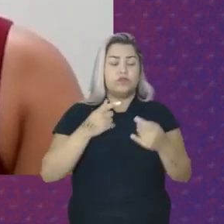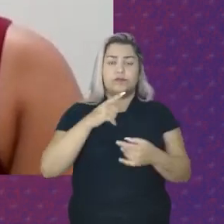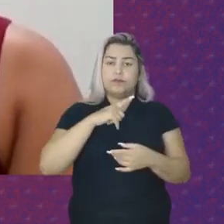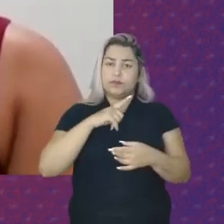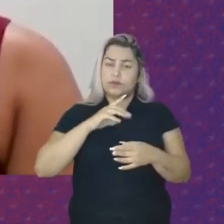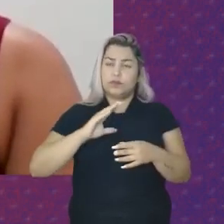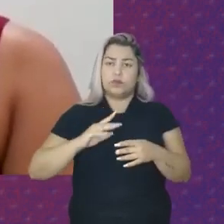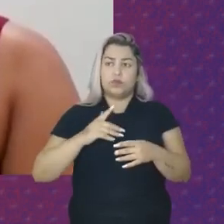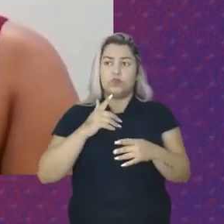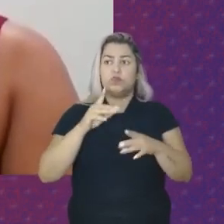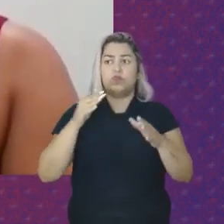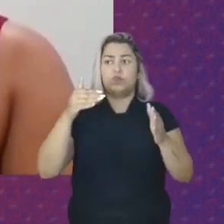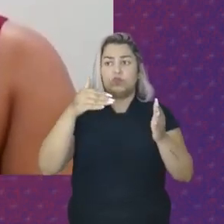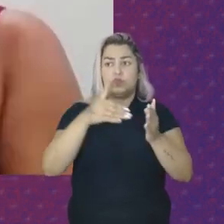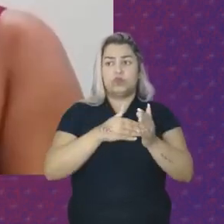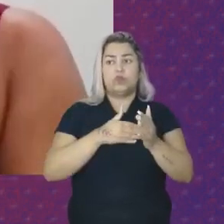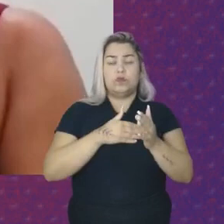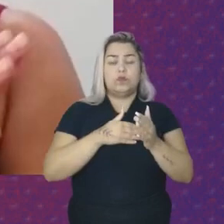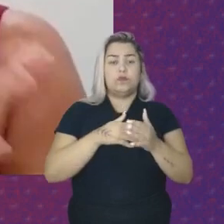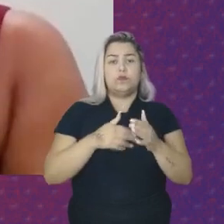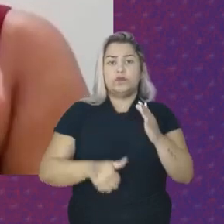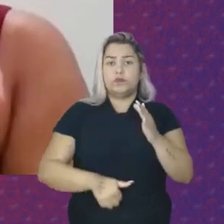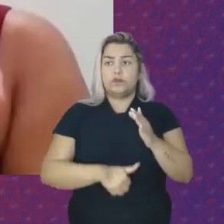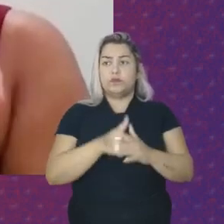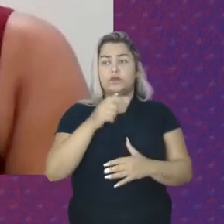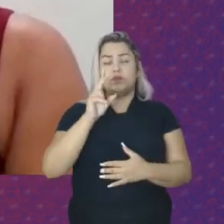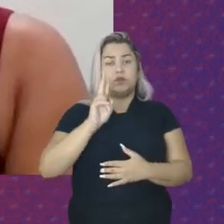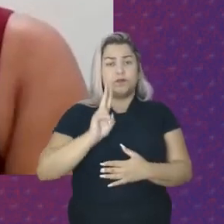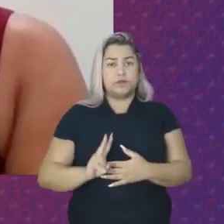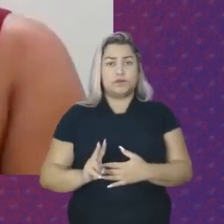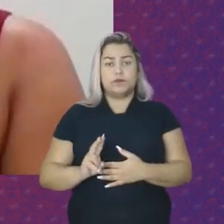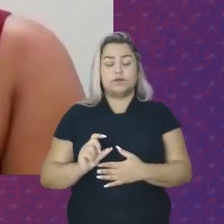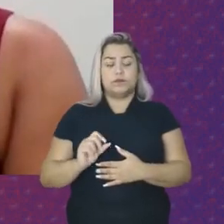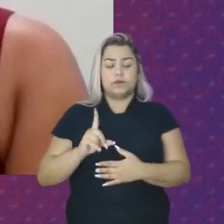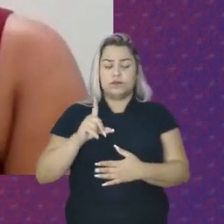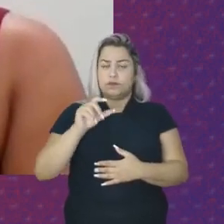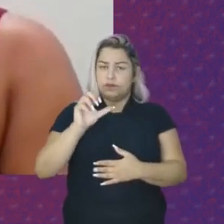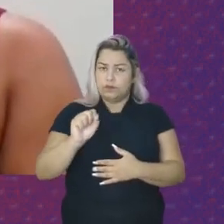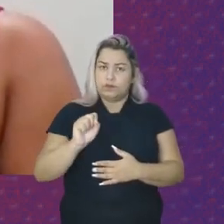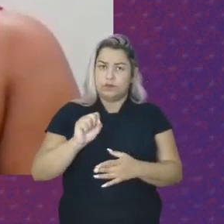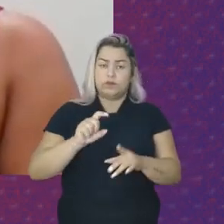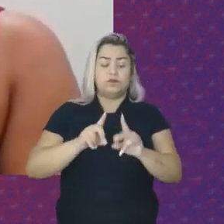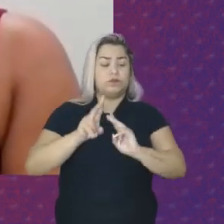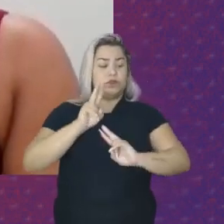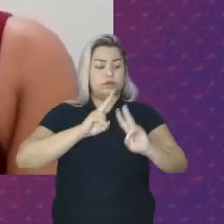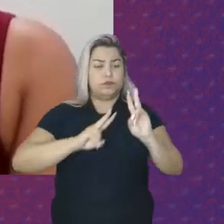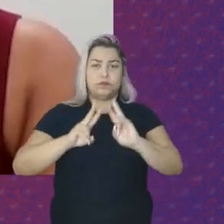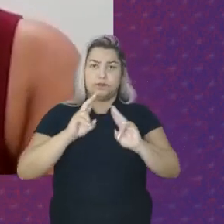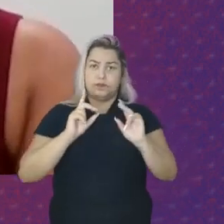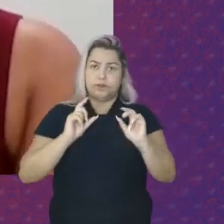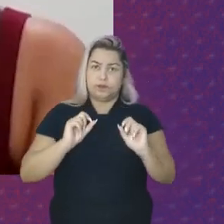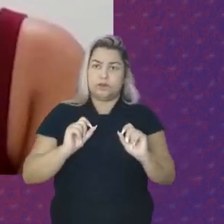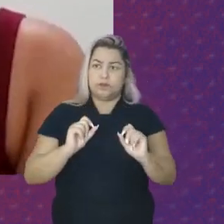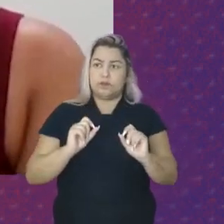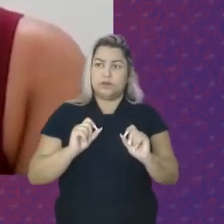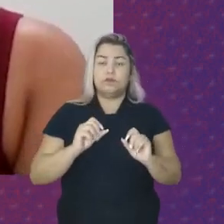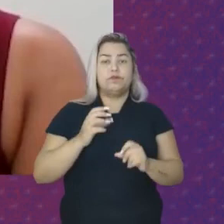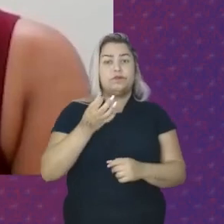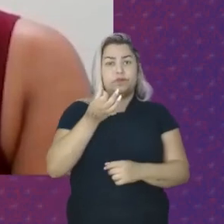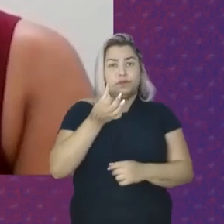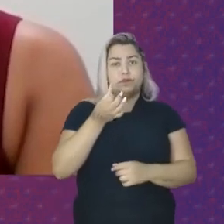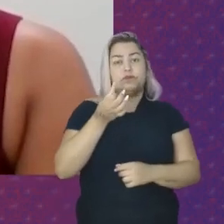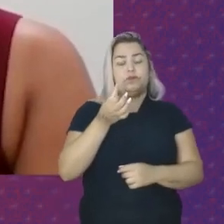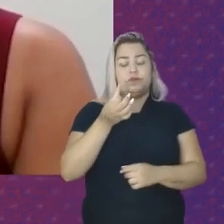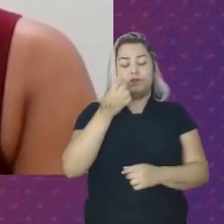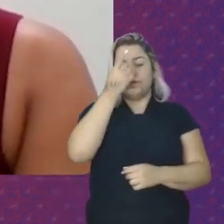aumento no último período, pela primeira vez desde que esses dados estão sendo acompanhados. A cada 6 horas, uma